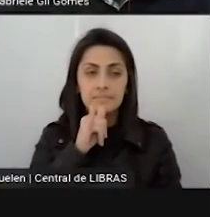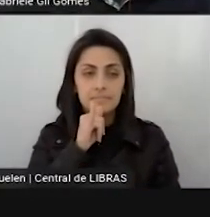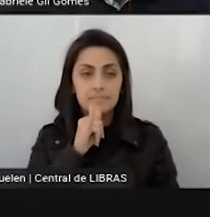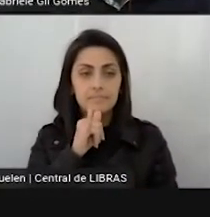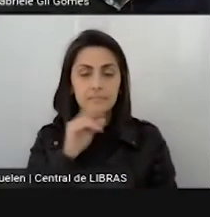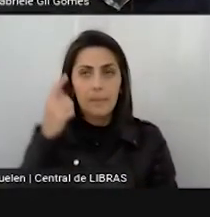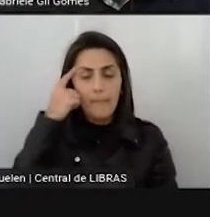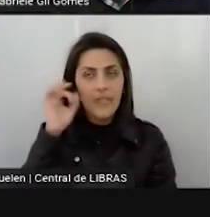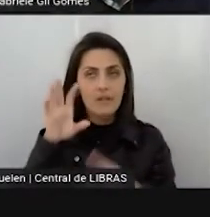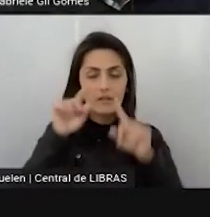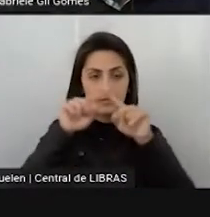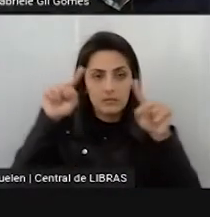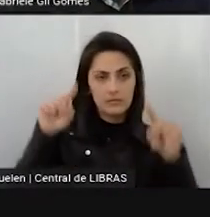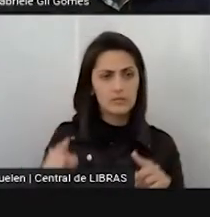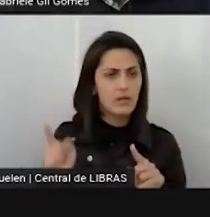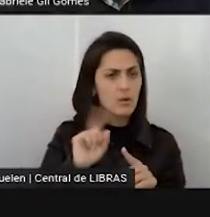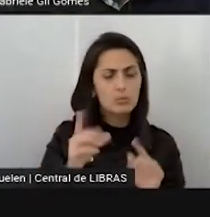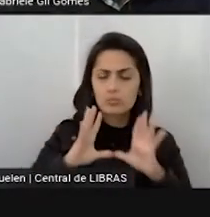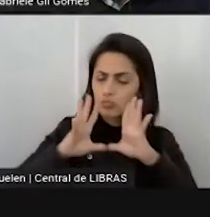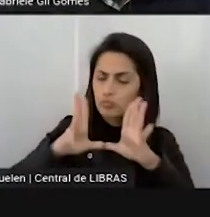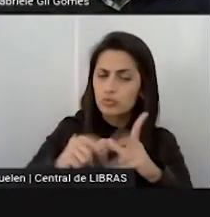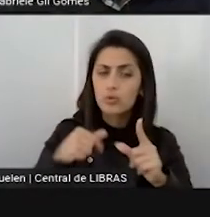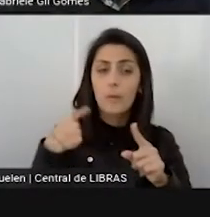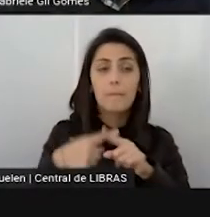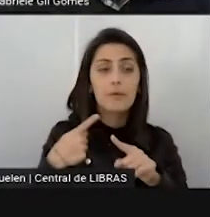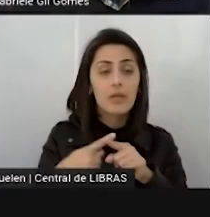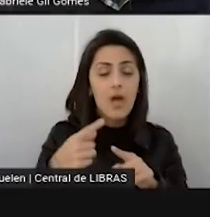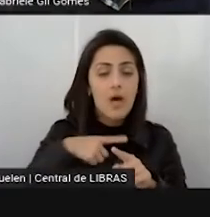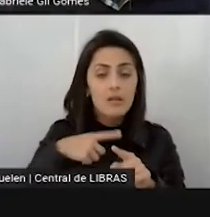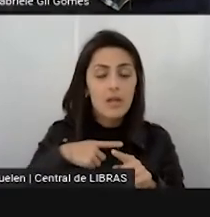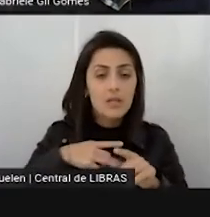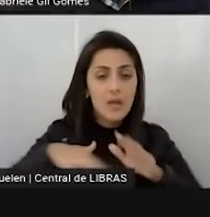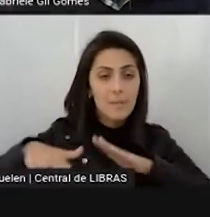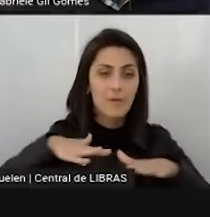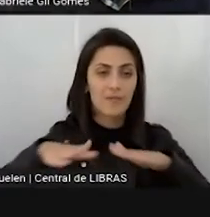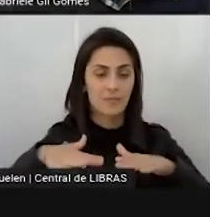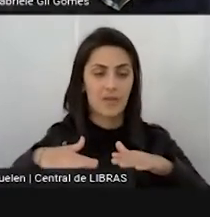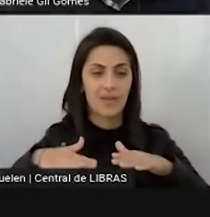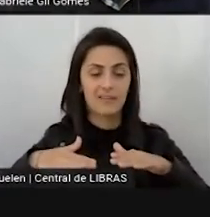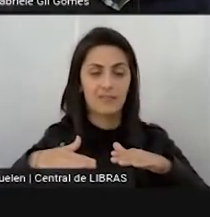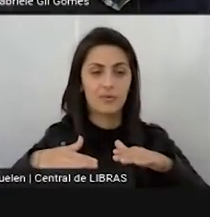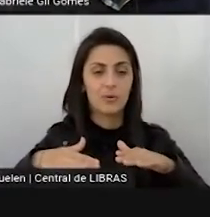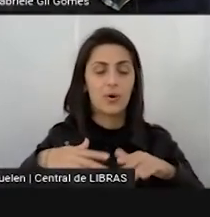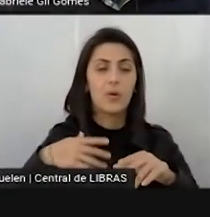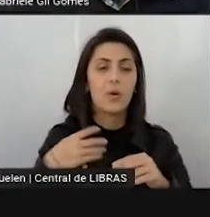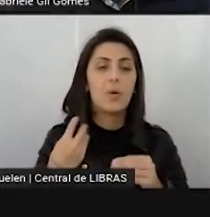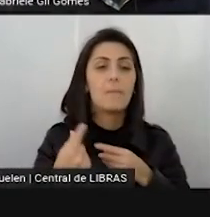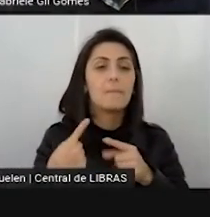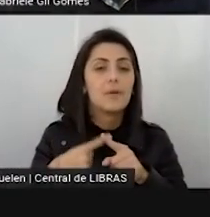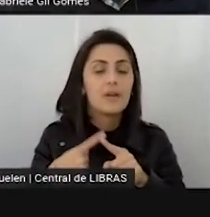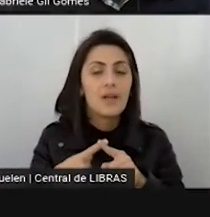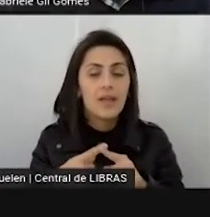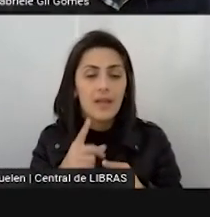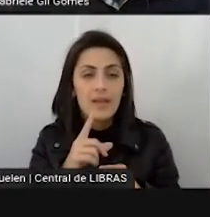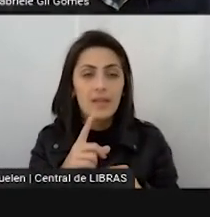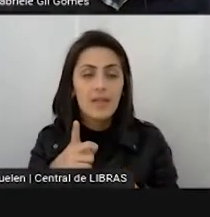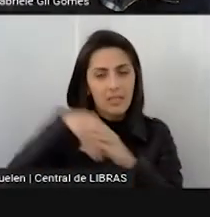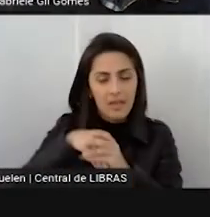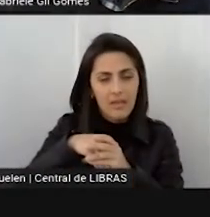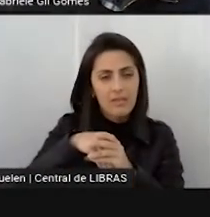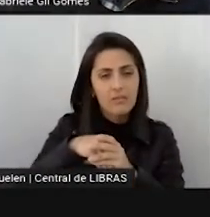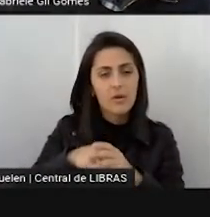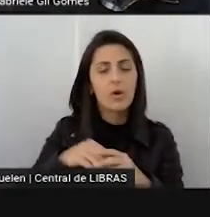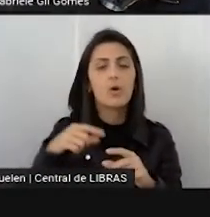finalização do cadastro antes de concluir a inclusão de informações uma das perguntas foi sobre a utilização de cadastros em anos